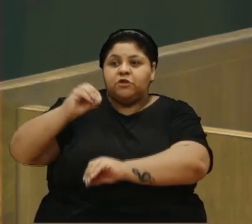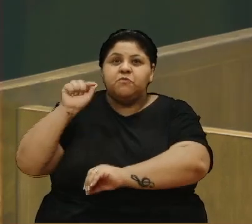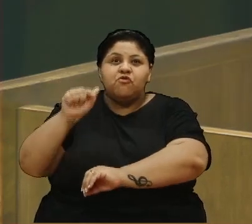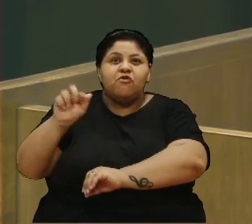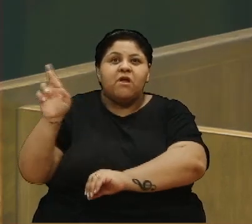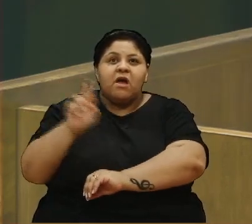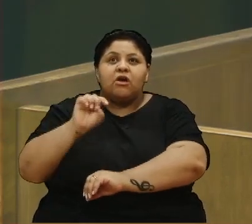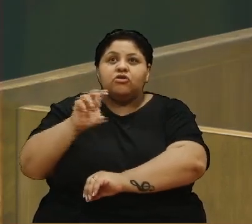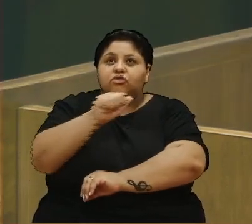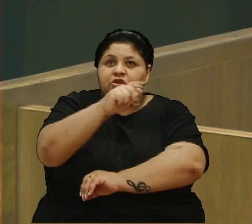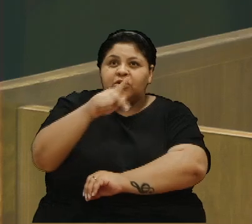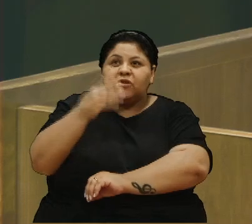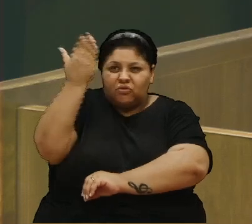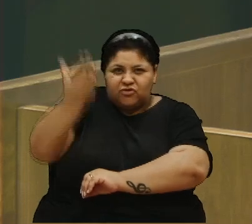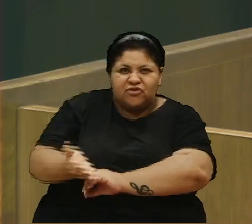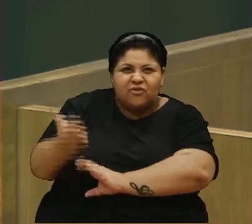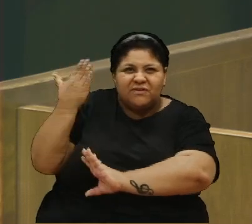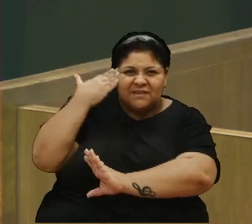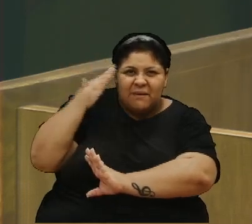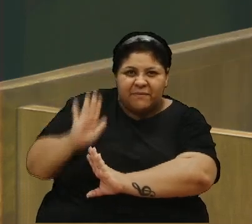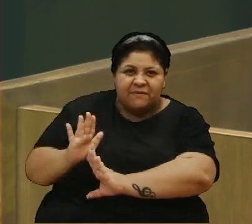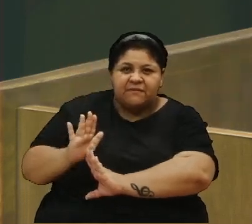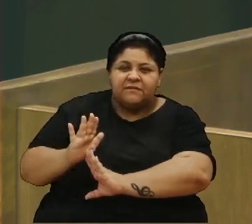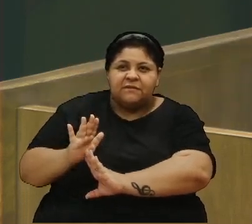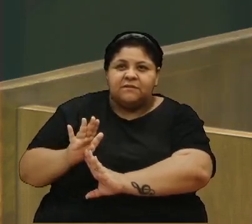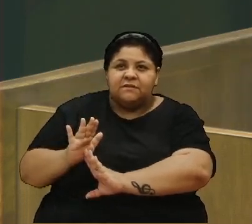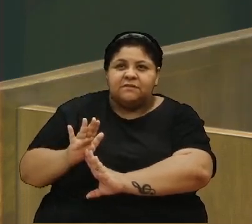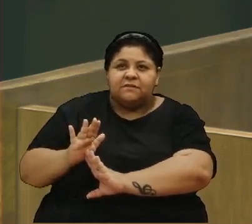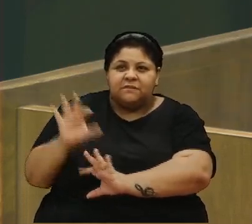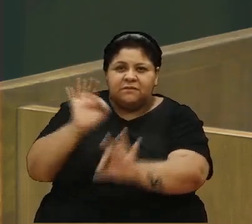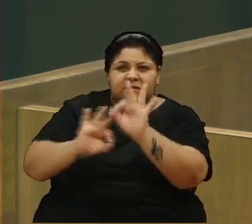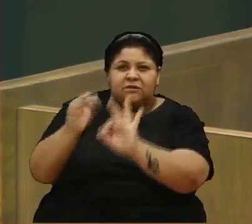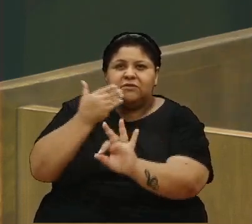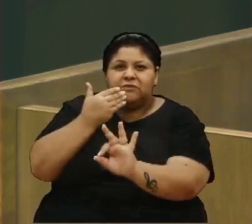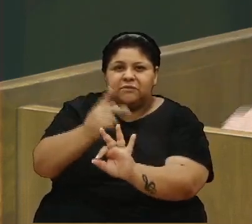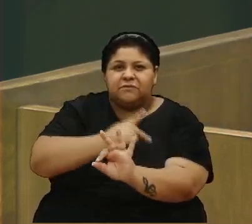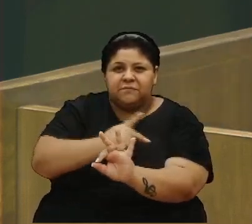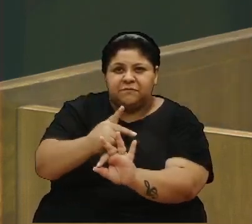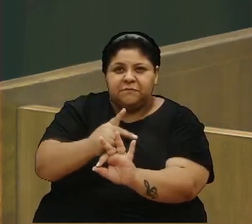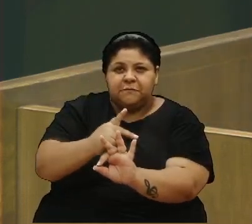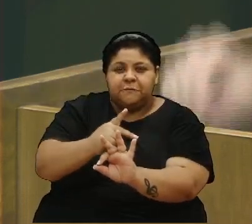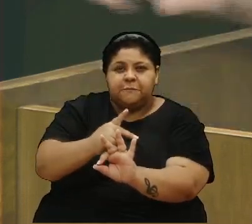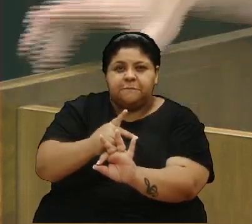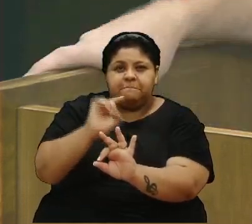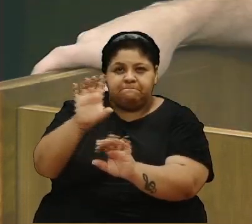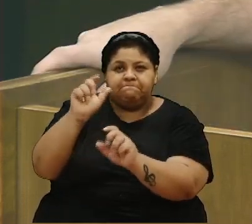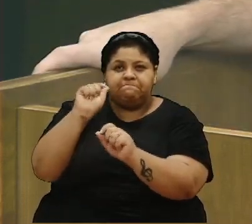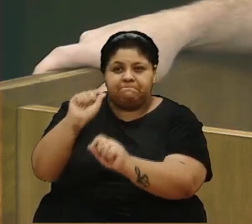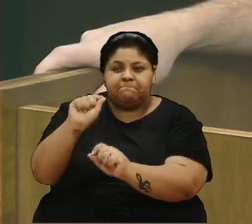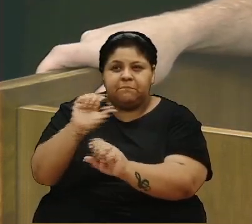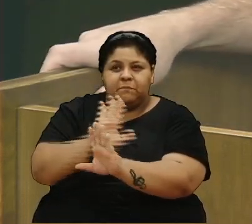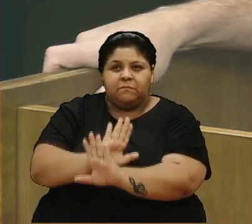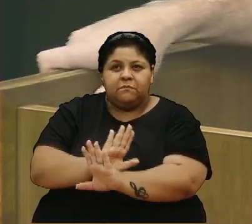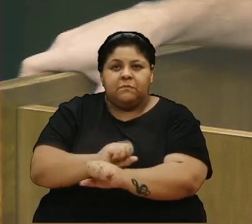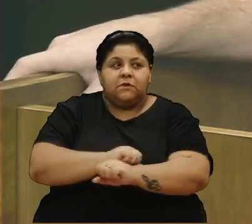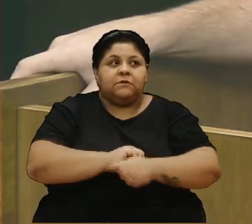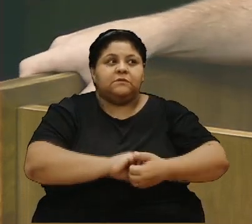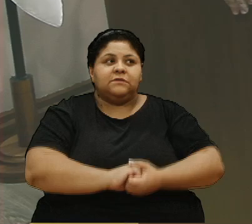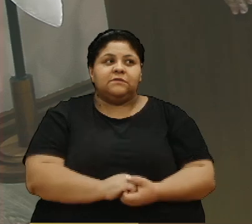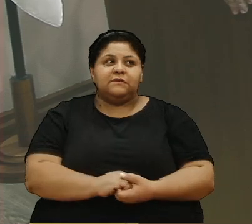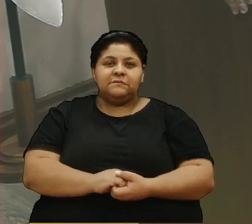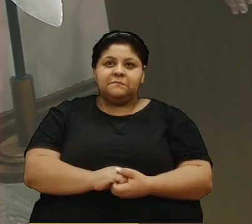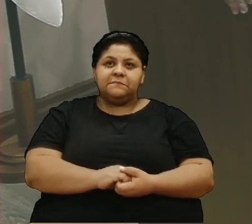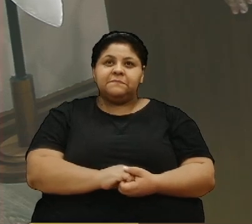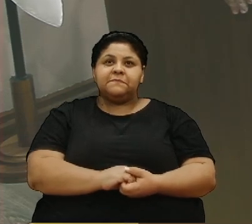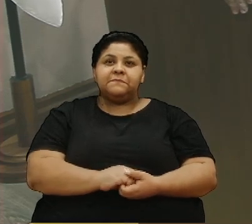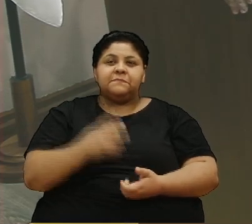aposentadoria? O senhor sabe? Pela ordem, presidente. Só um minutinho, vereador Petrini. Pois